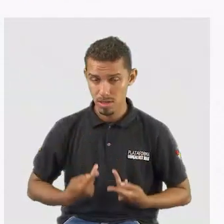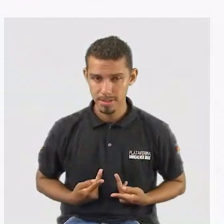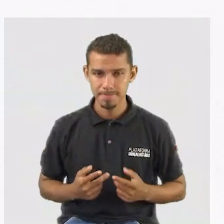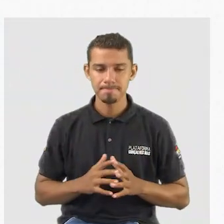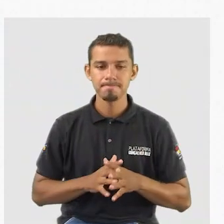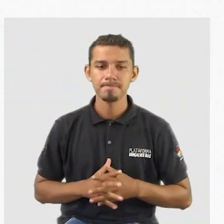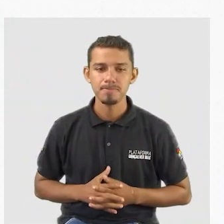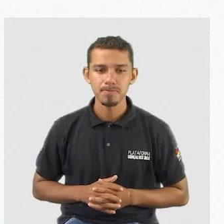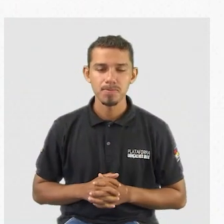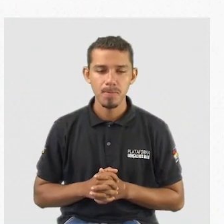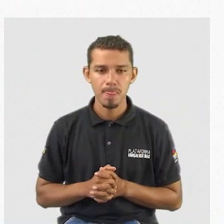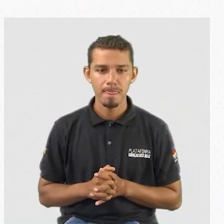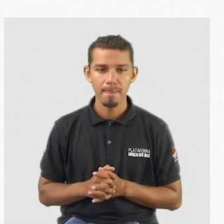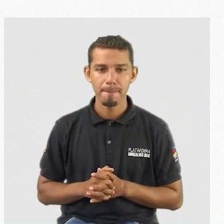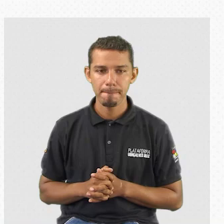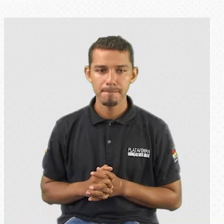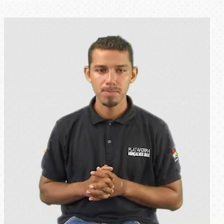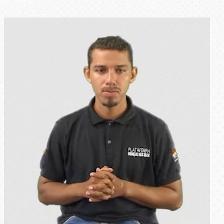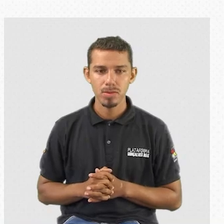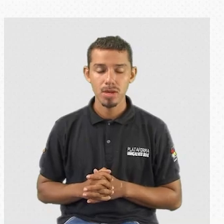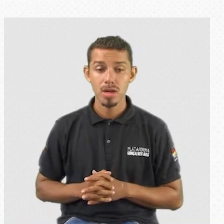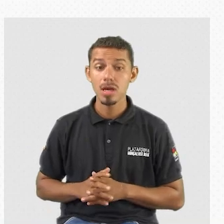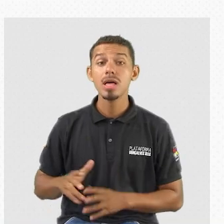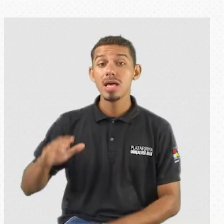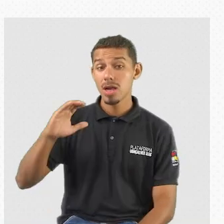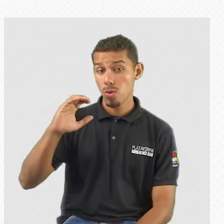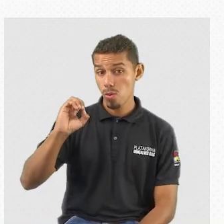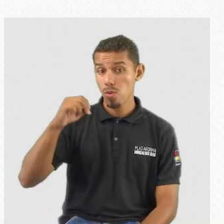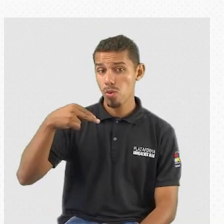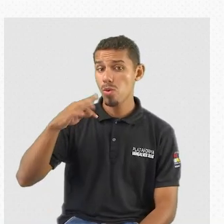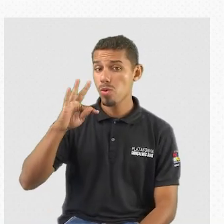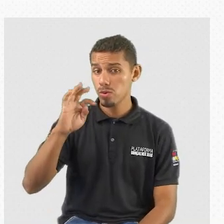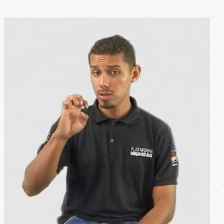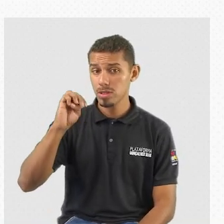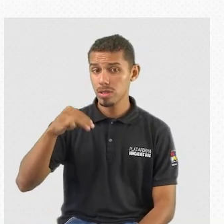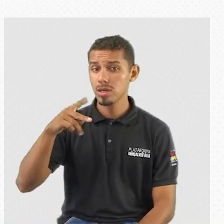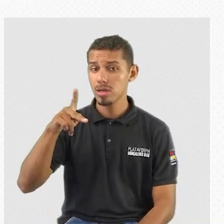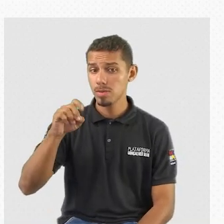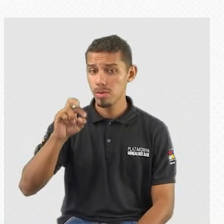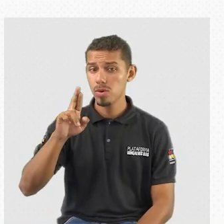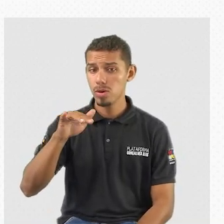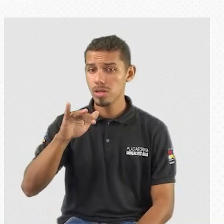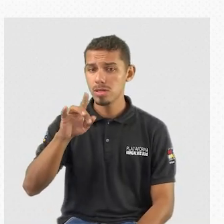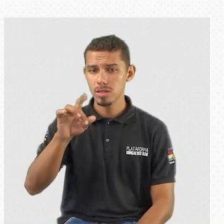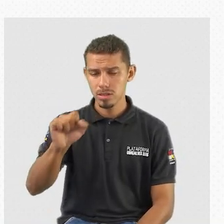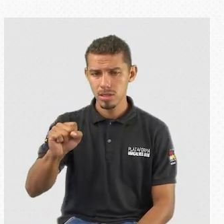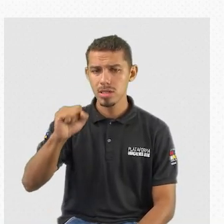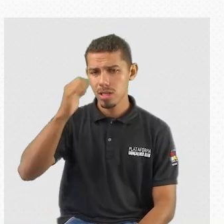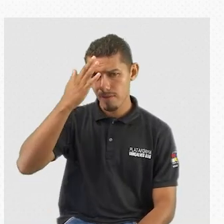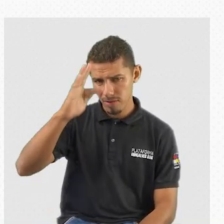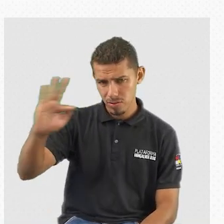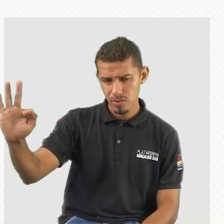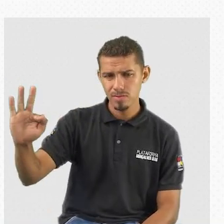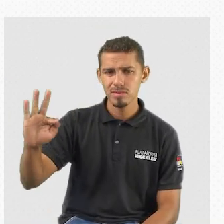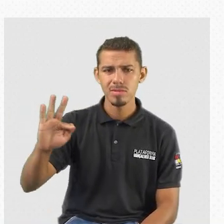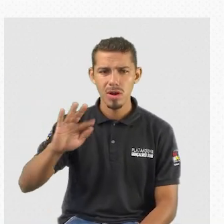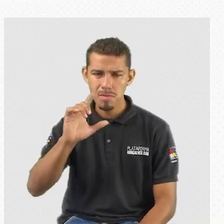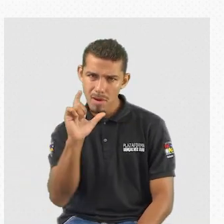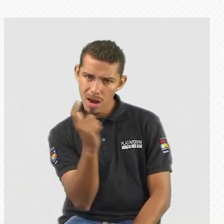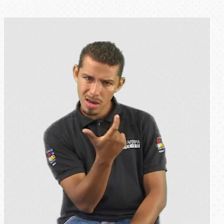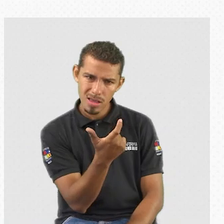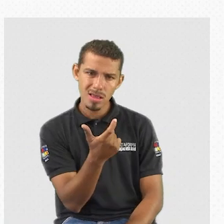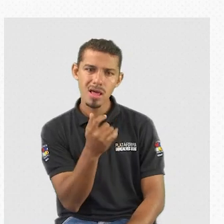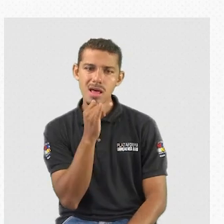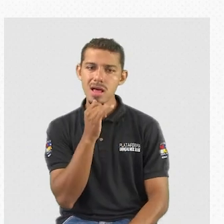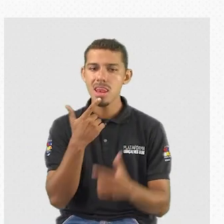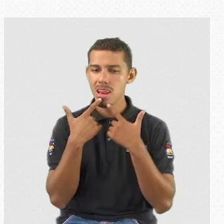ok? Certo. Na contemporaneidade, a gente observa aí na filosofia uma virada, uma guinada,